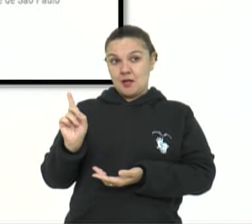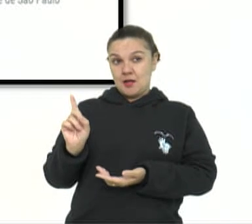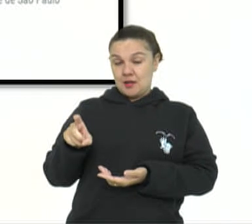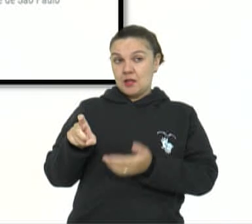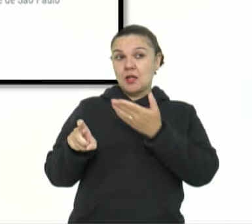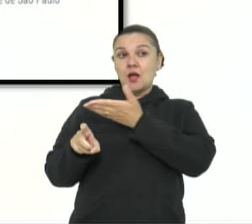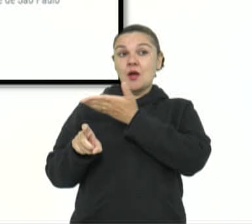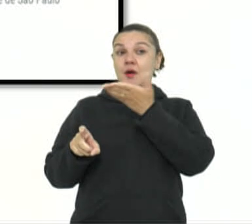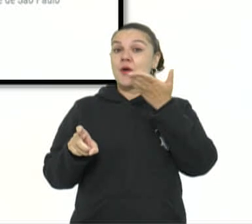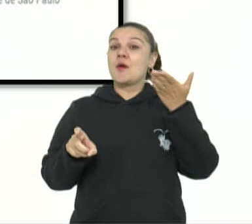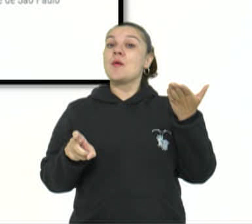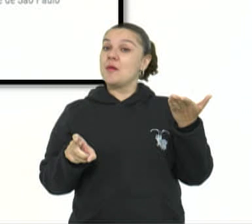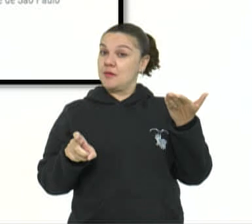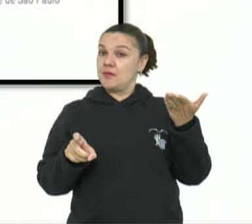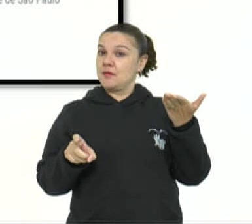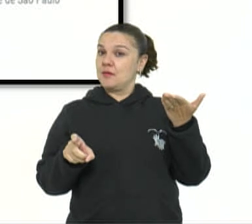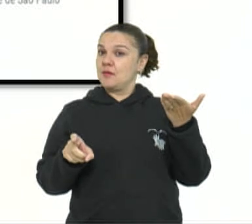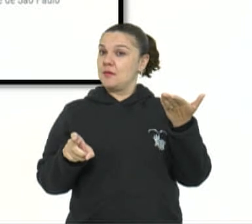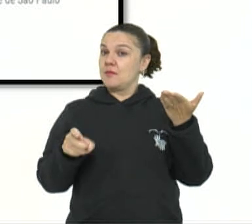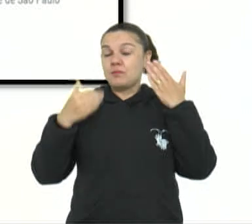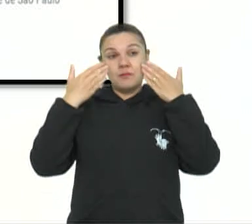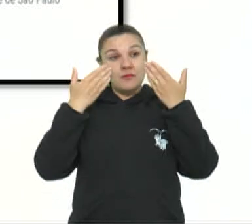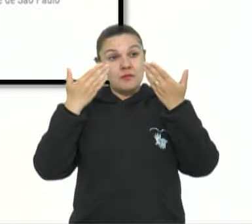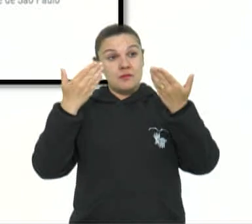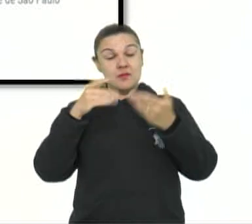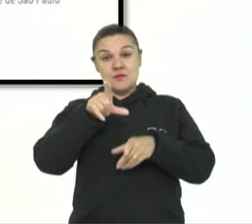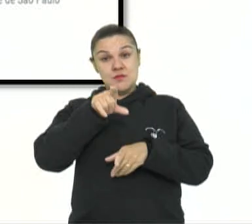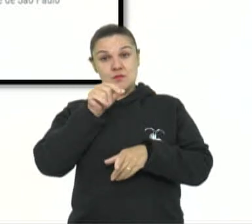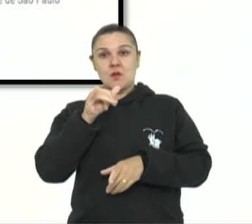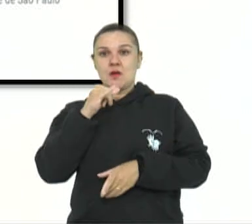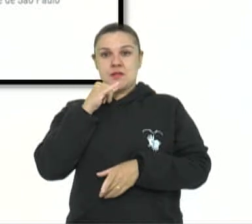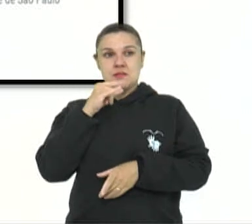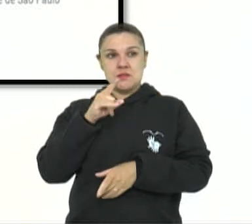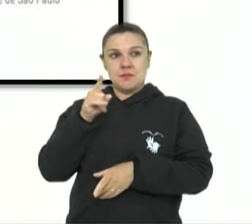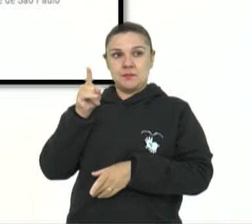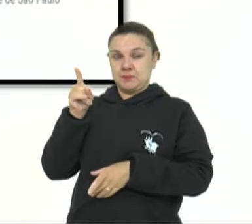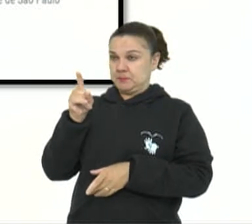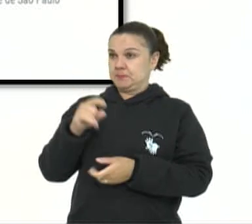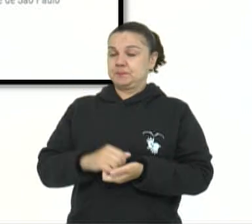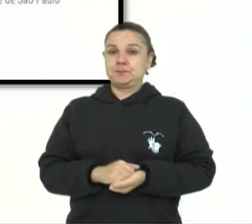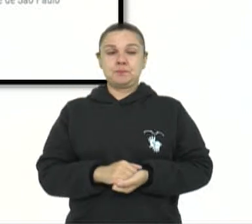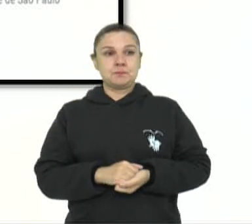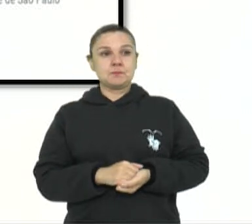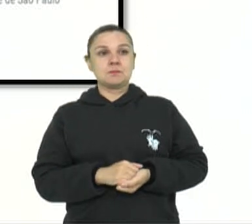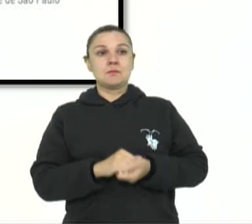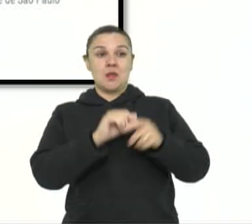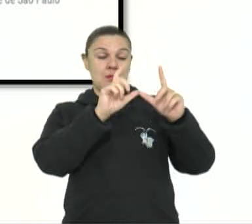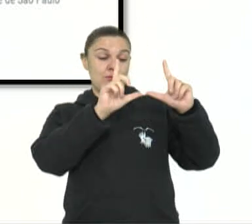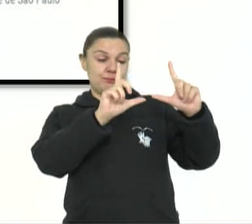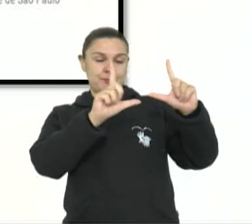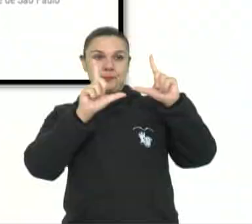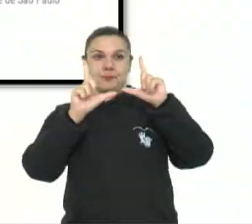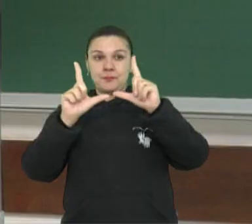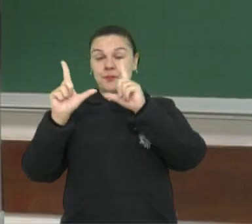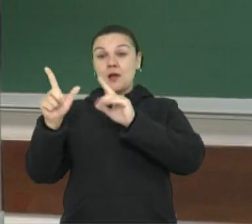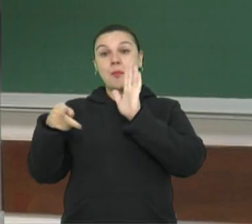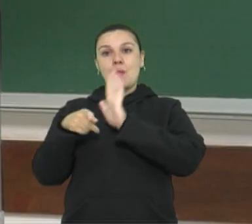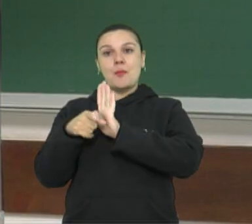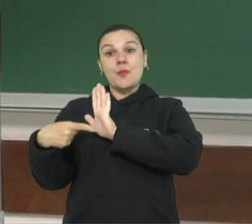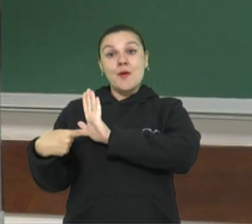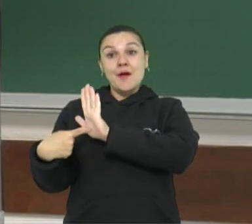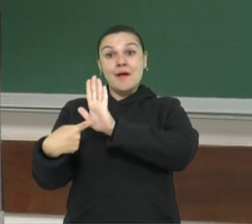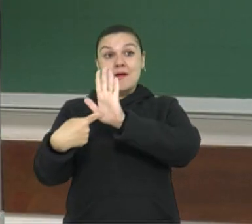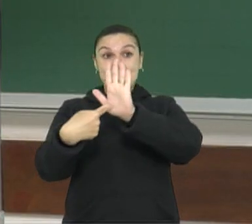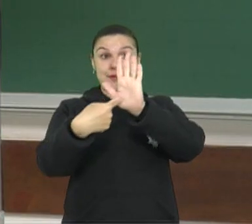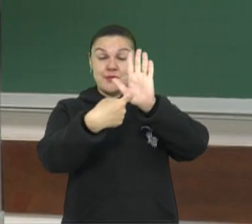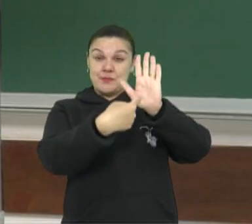a imagem e navega na exposição escolhida. Então, preste atenção que o que você tem aqui são as